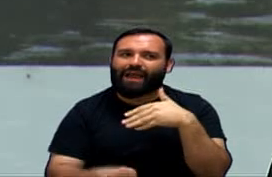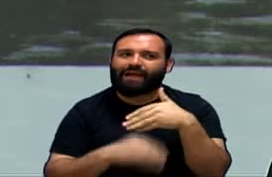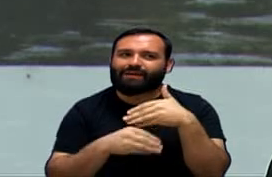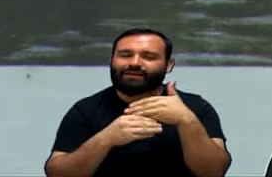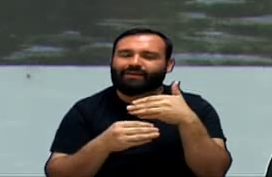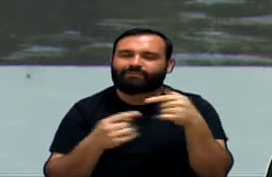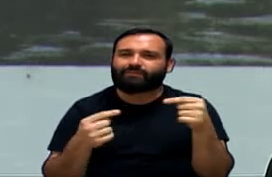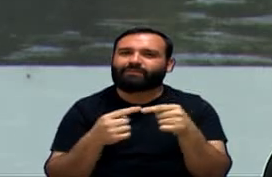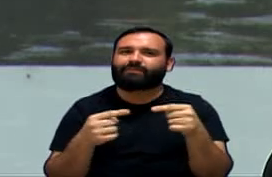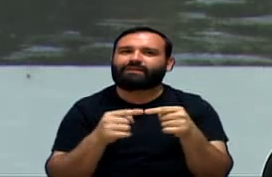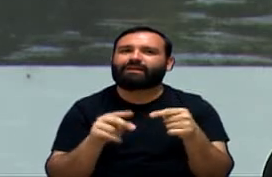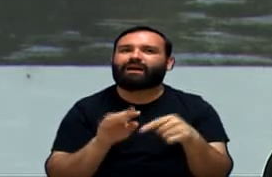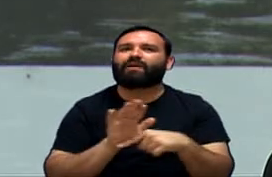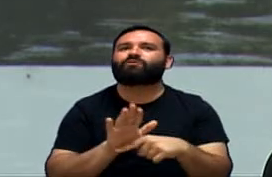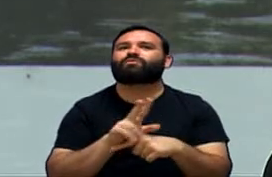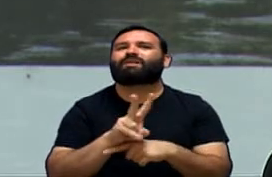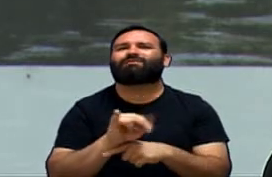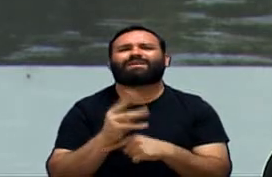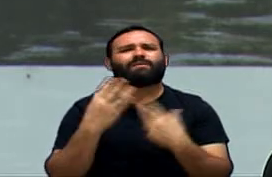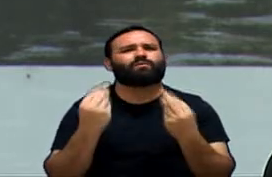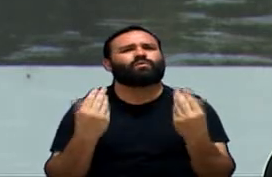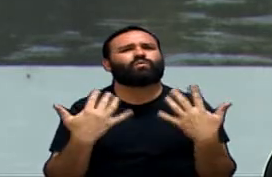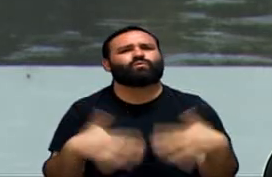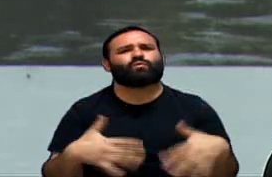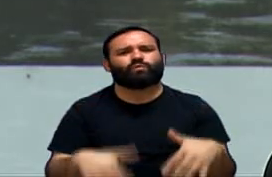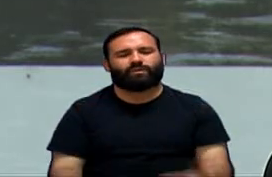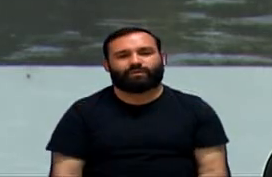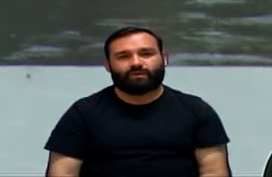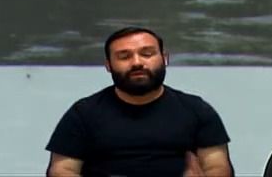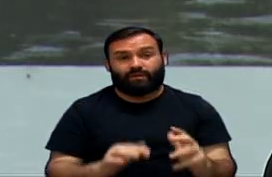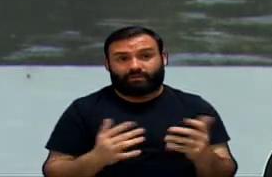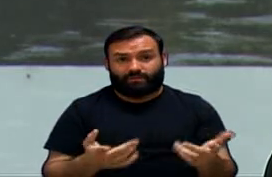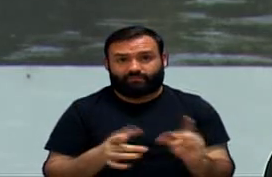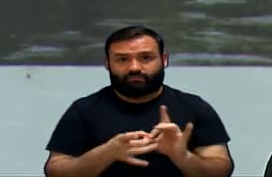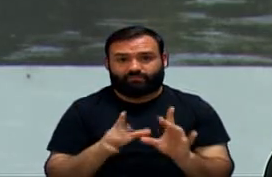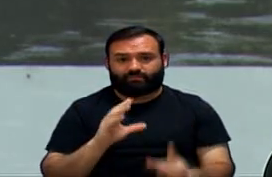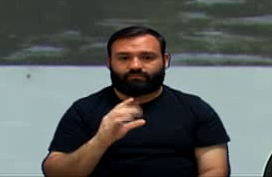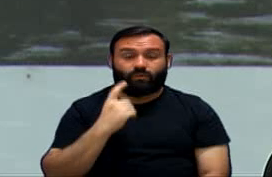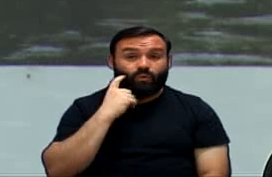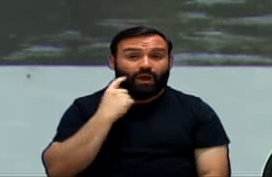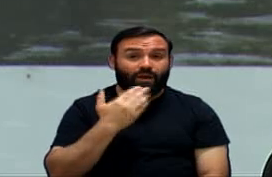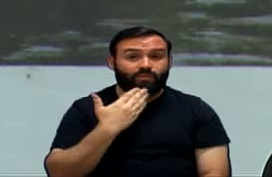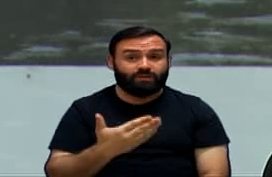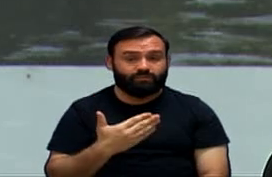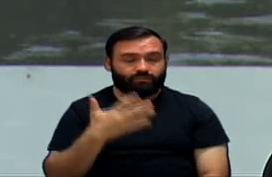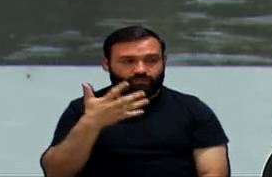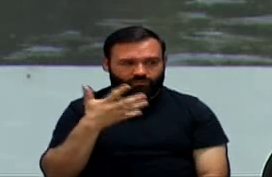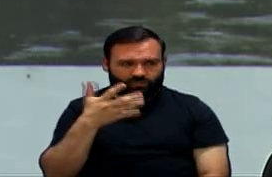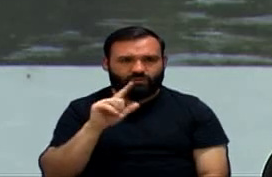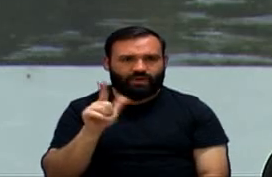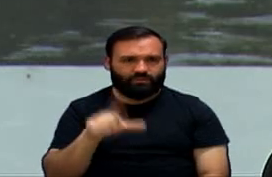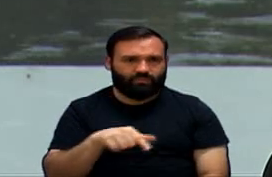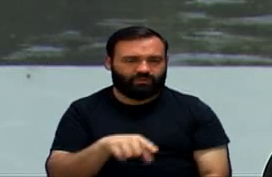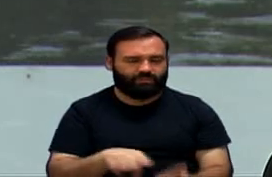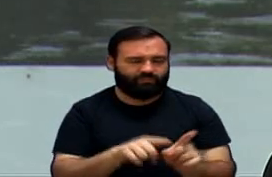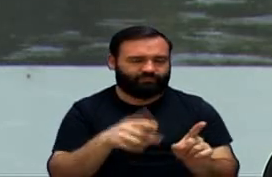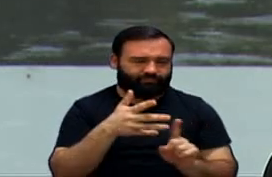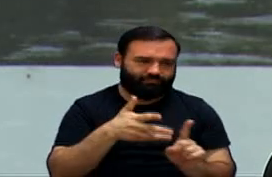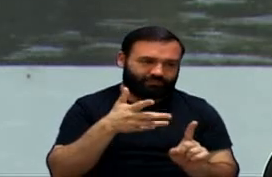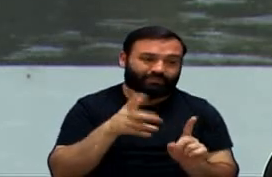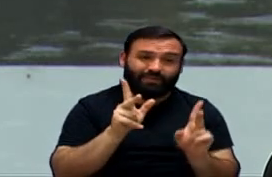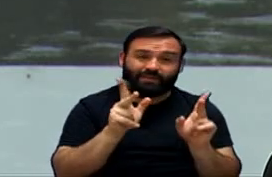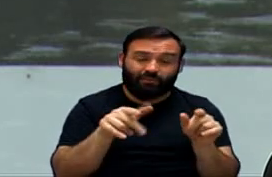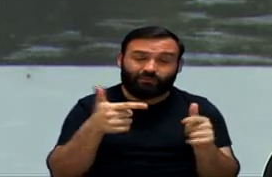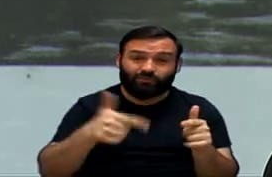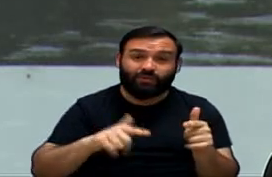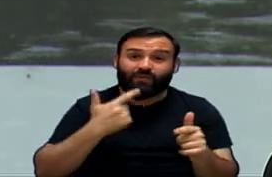nesse sentido vai ajudar muito então eu vou abrir pro Kaio que pediu a parte daí a senhora fala também mas assim é igual